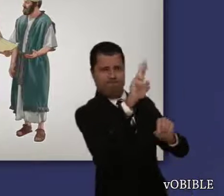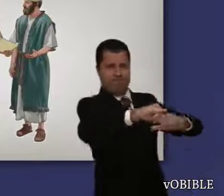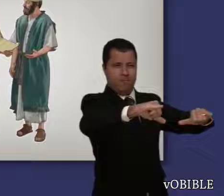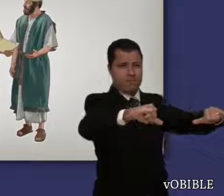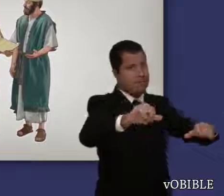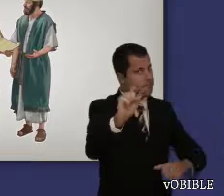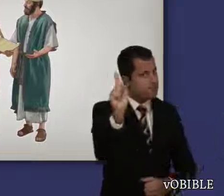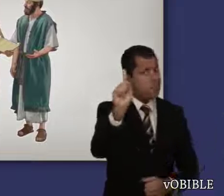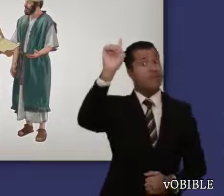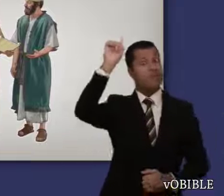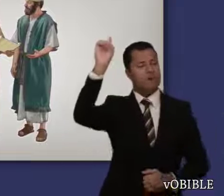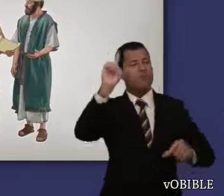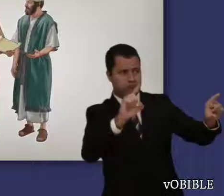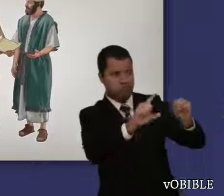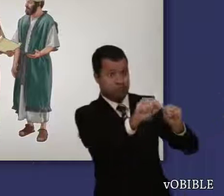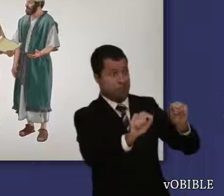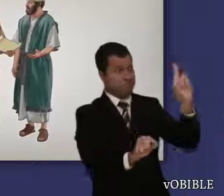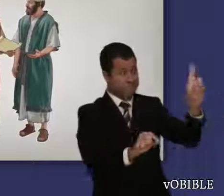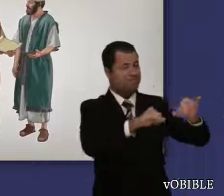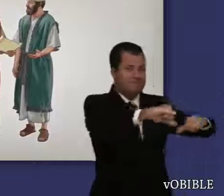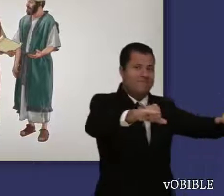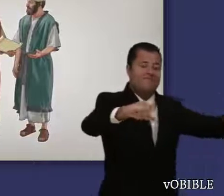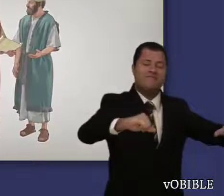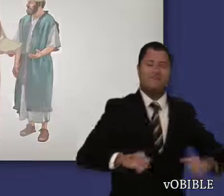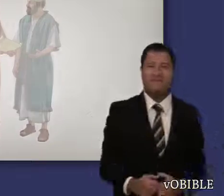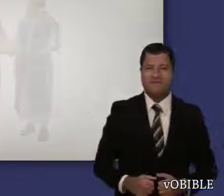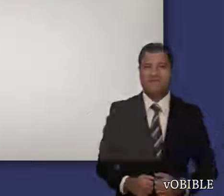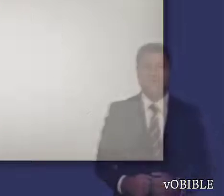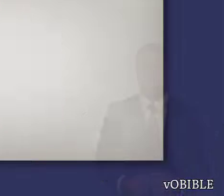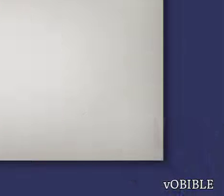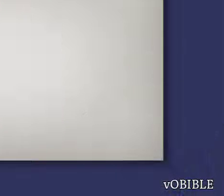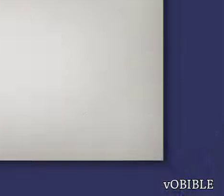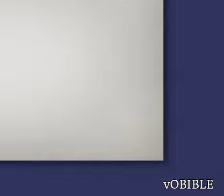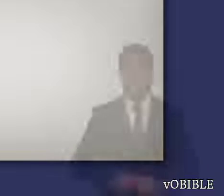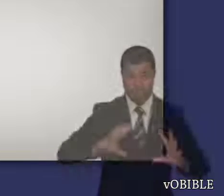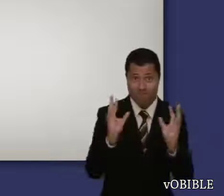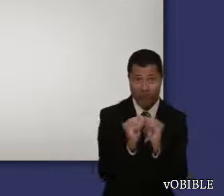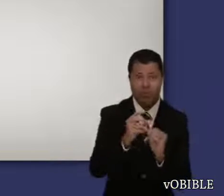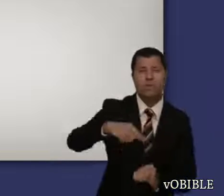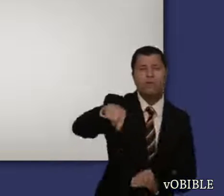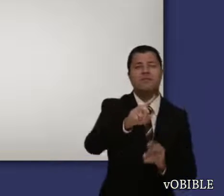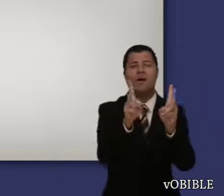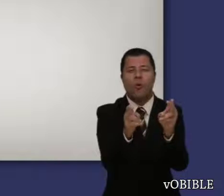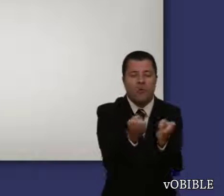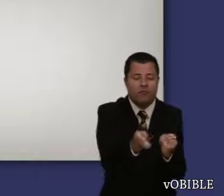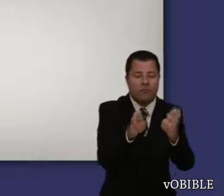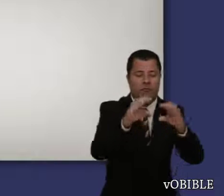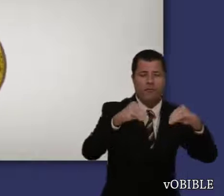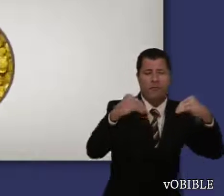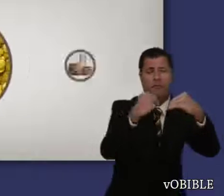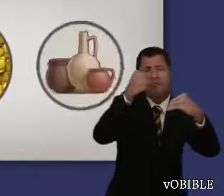sermos ministros é Deus. O capítulo 4 descreve o ministério como